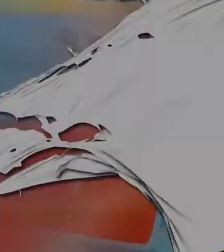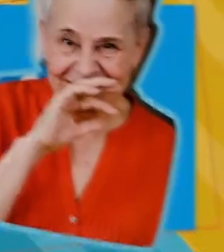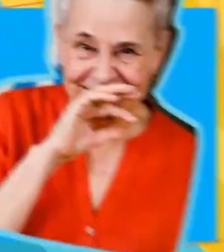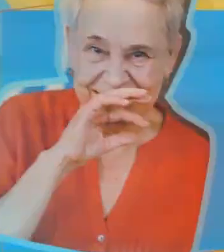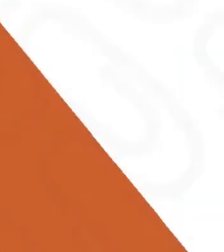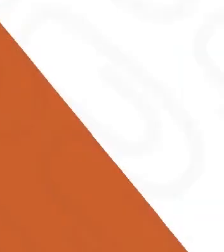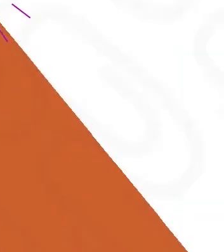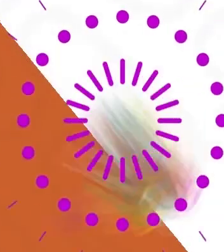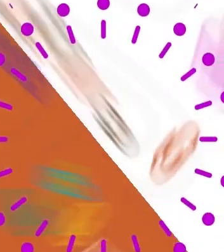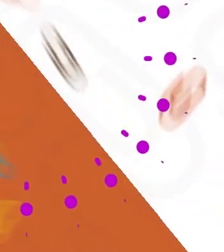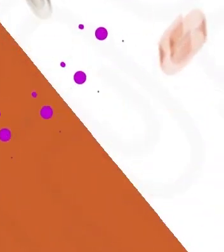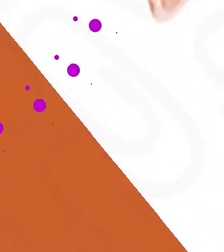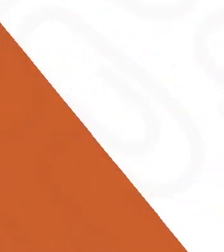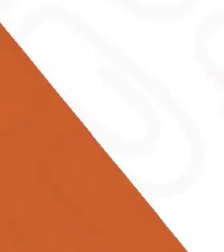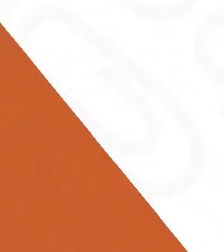oi